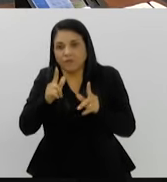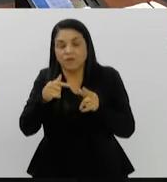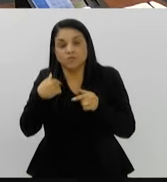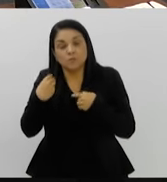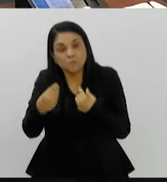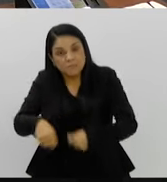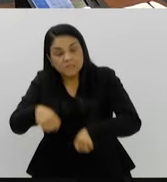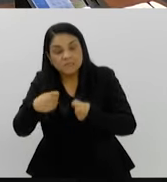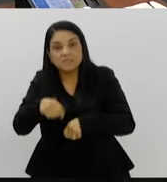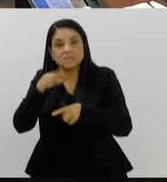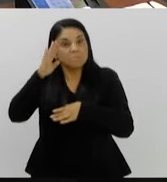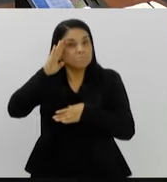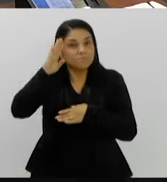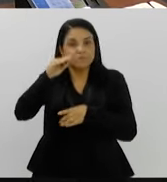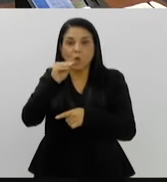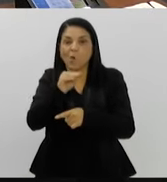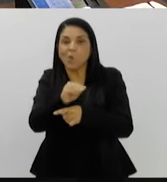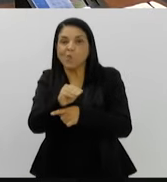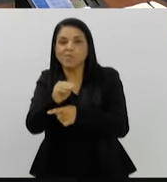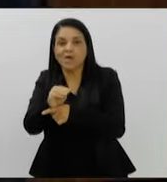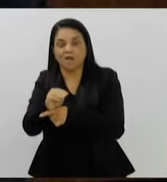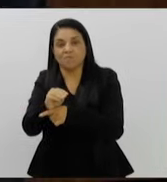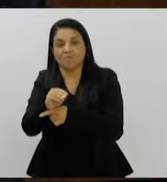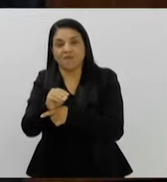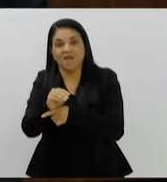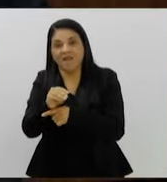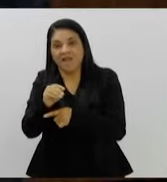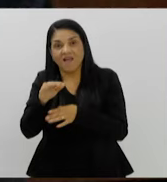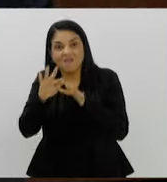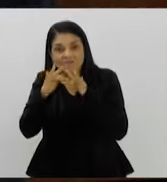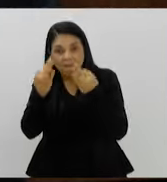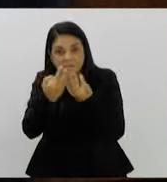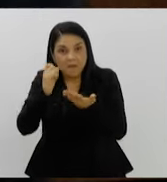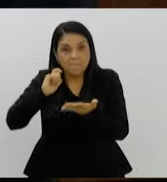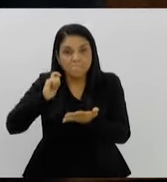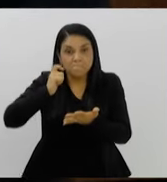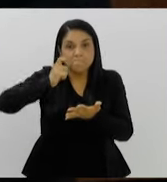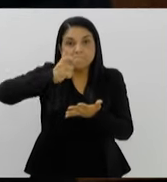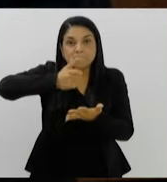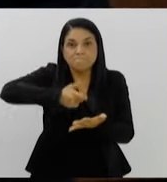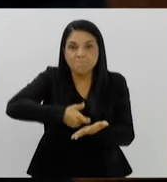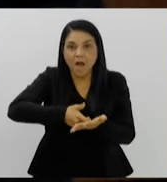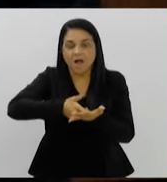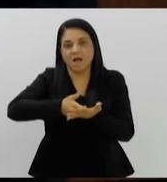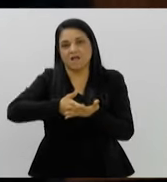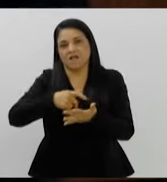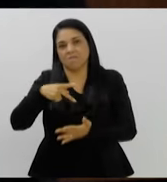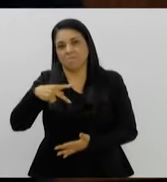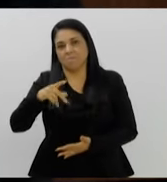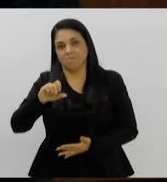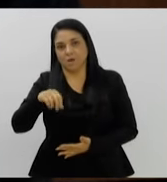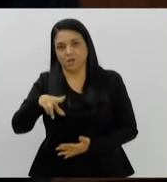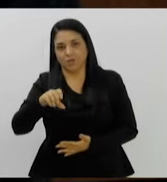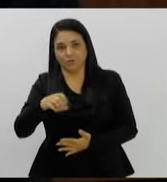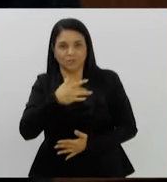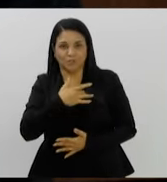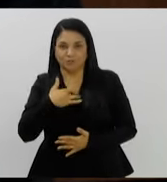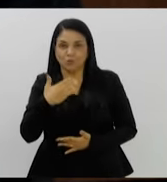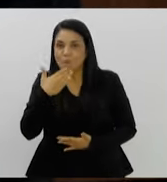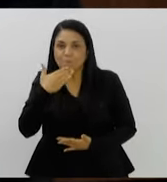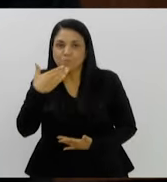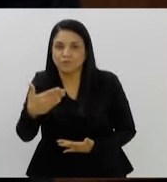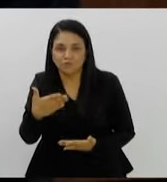famílias que pagam elas pagam o plano de saúde elas não pedem favor